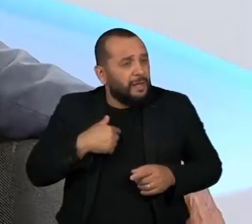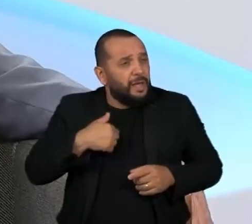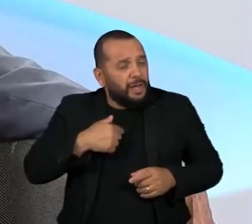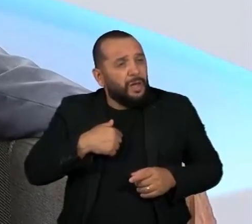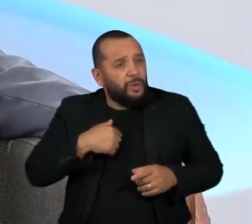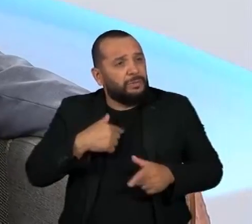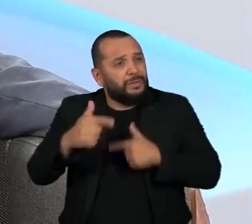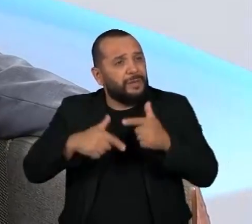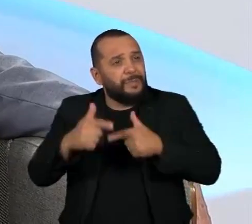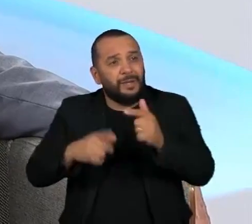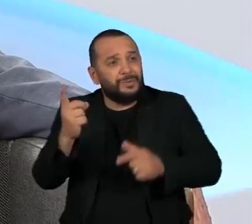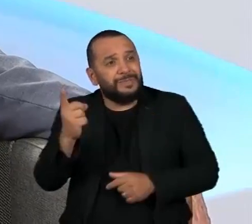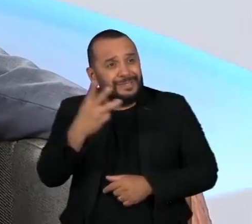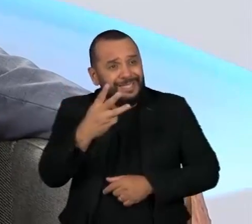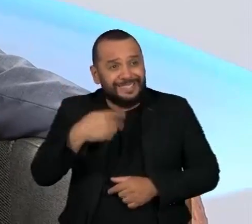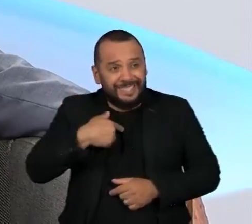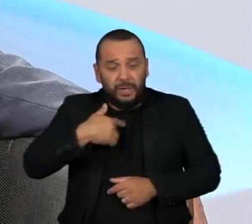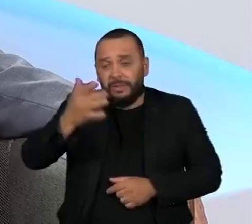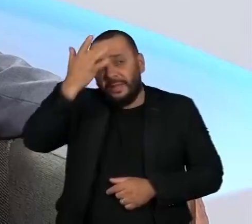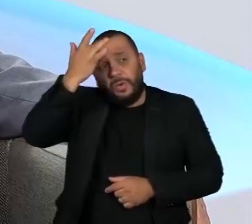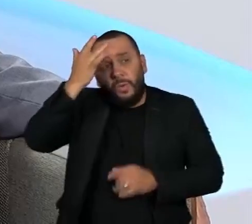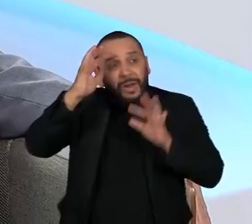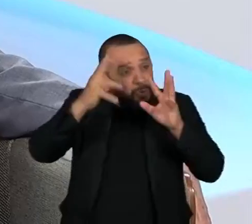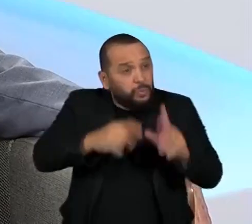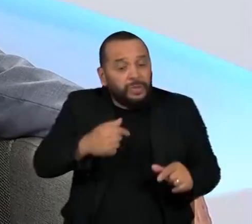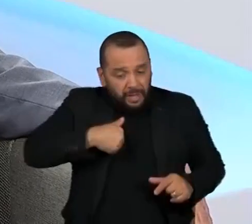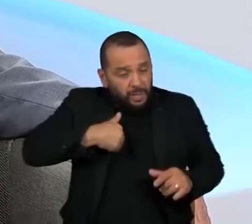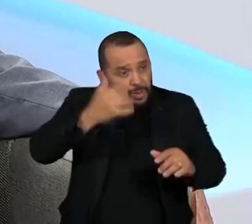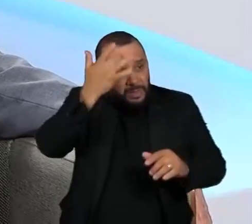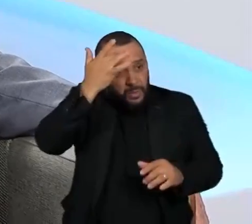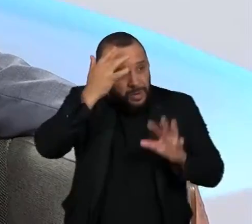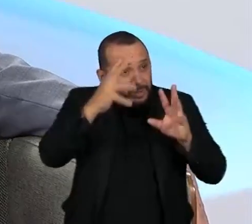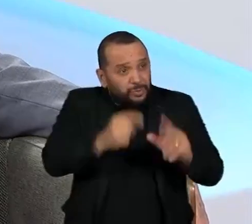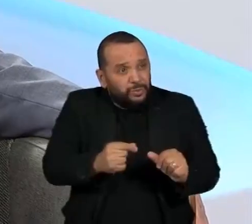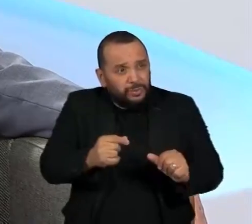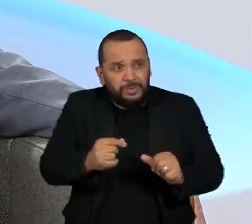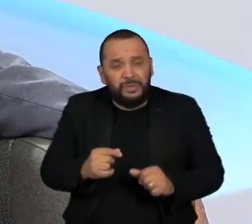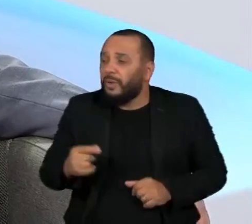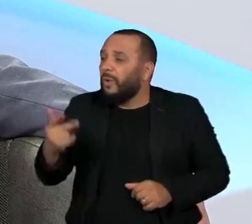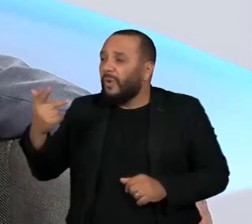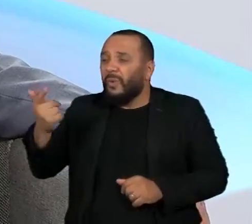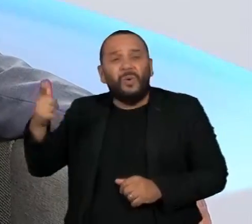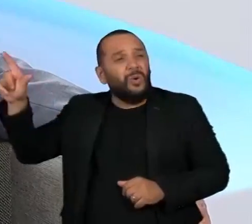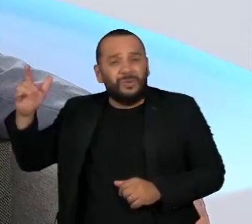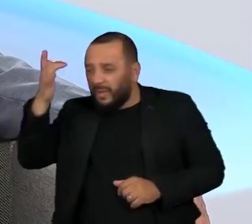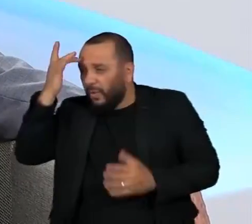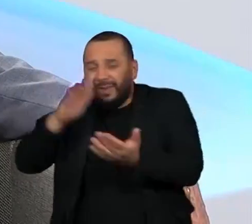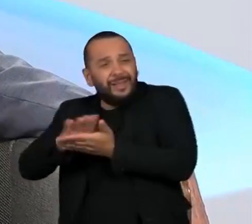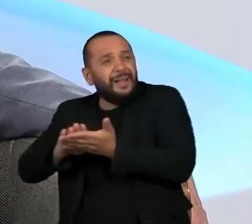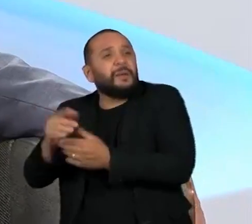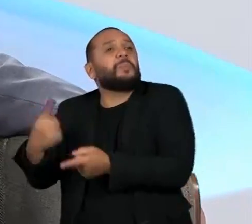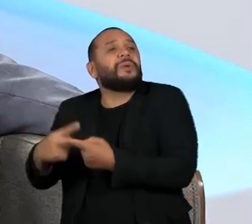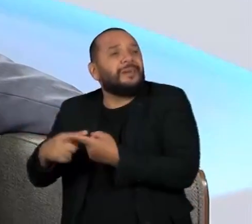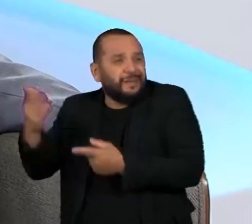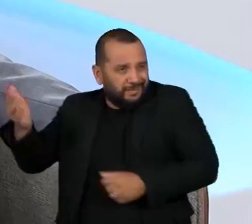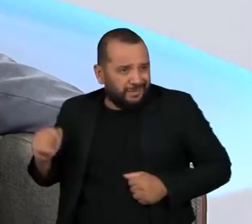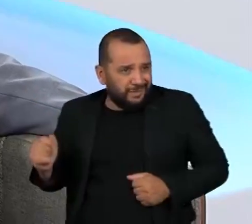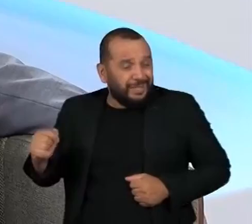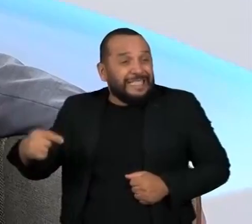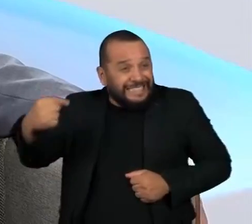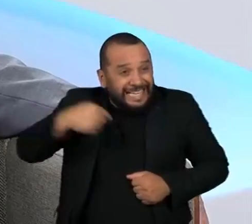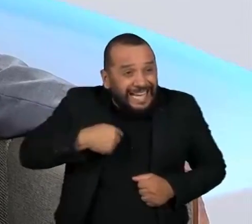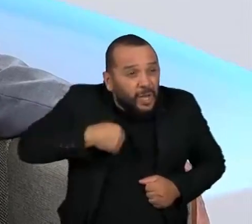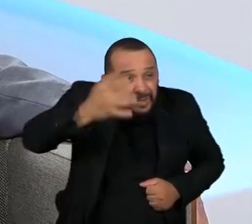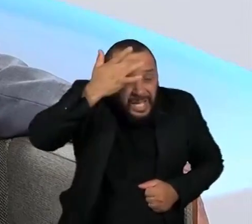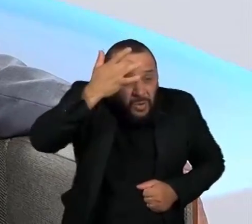se eu chego decorado Por que que o camarada aqui só tem duas fases não vai estar decorado se eu entrego